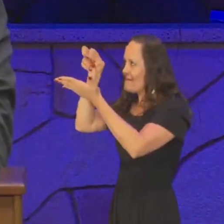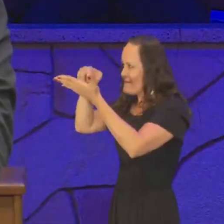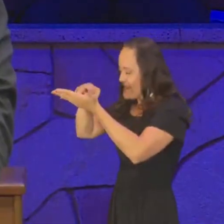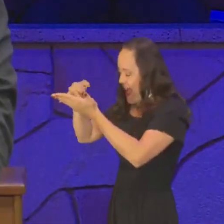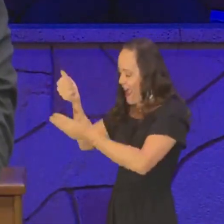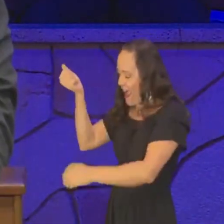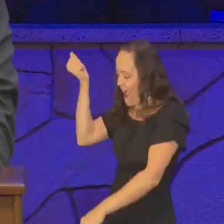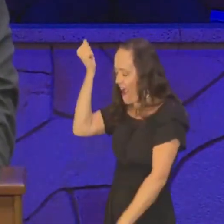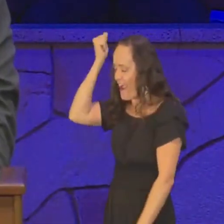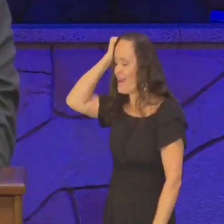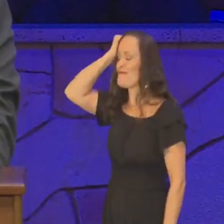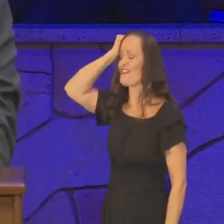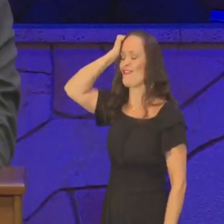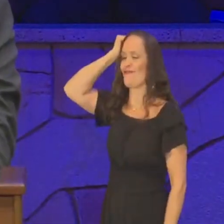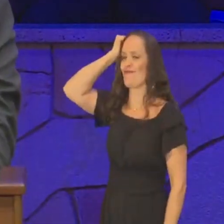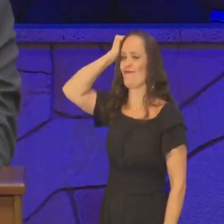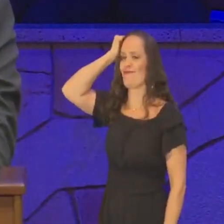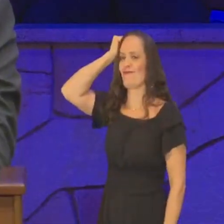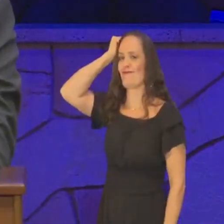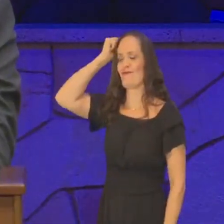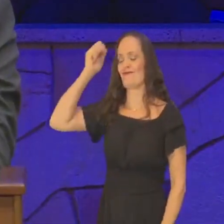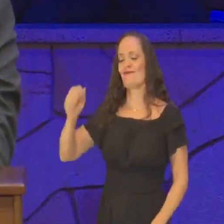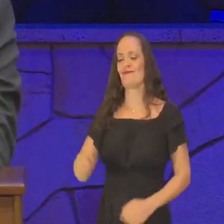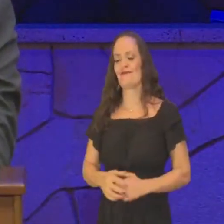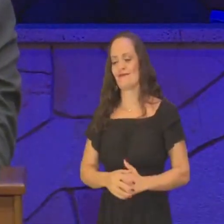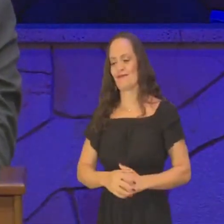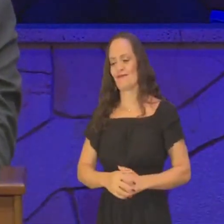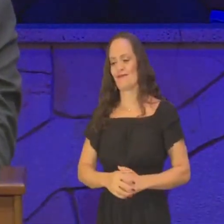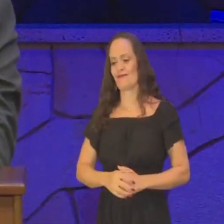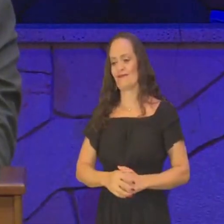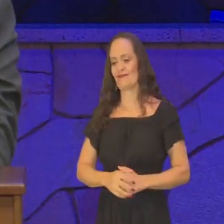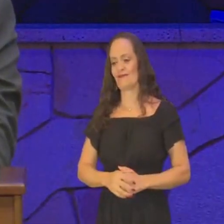do trono de Cristo.